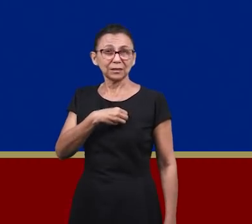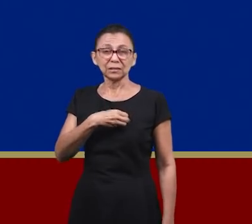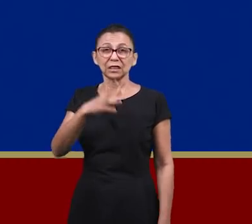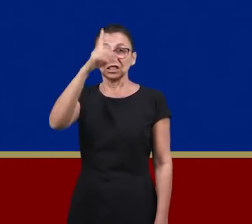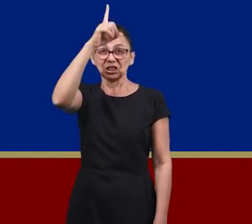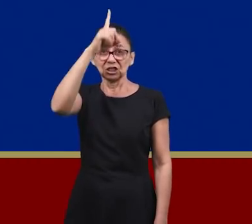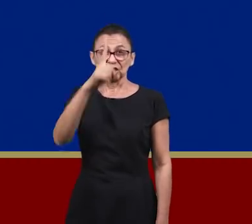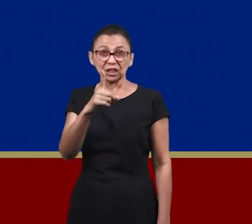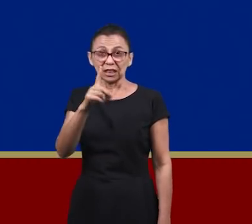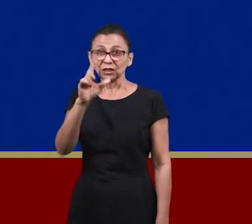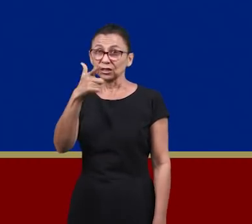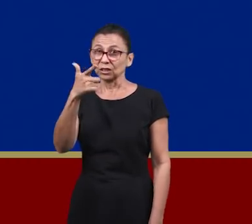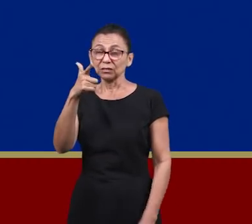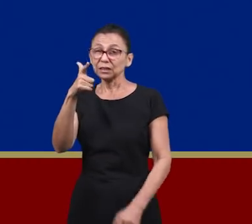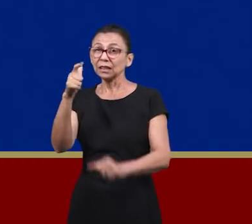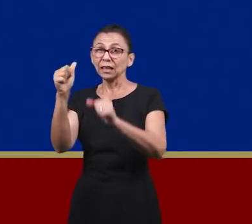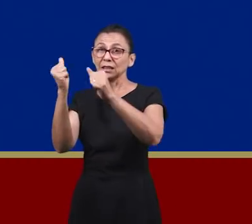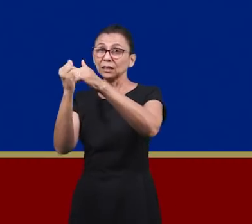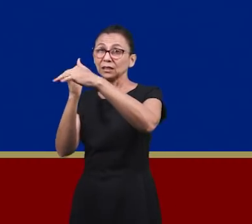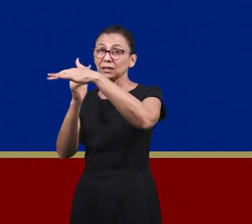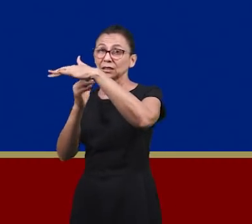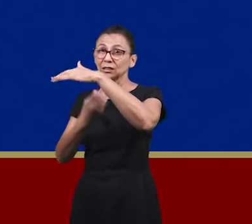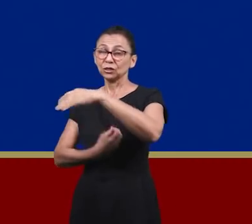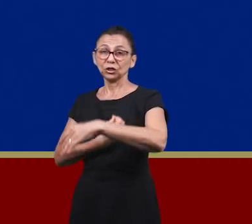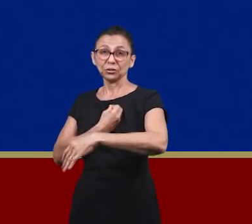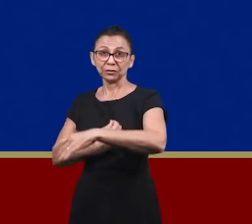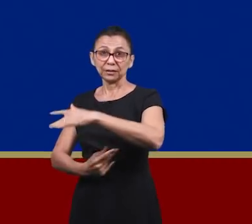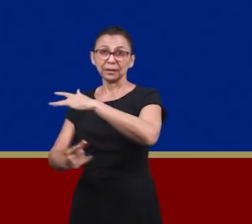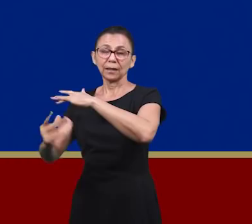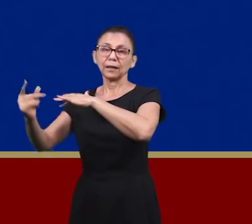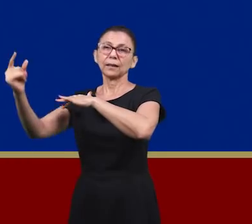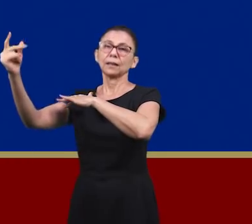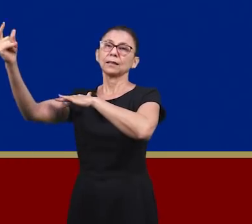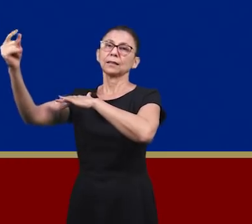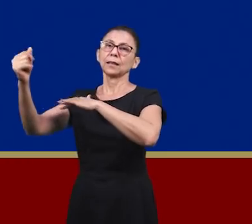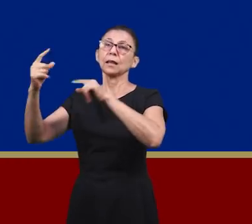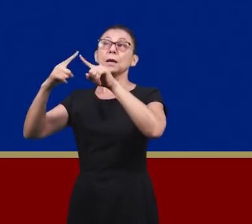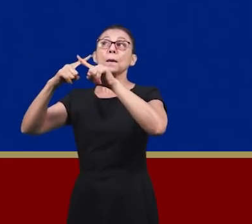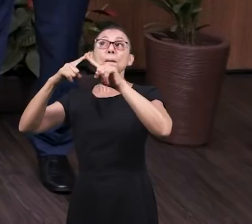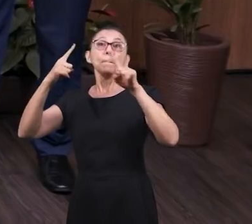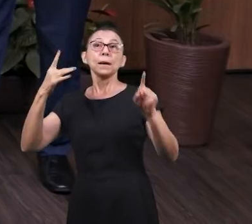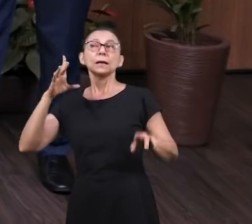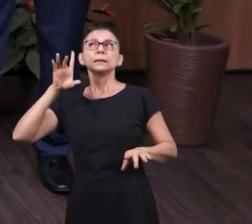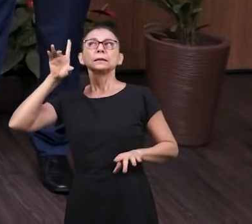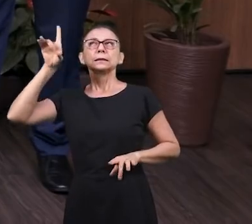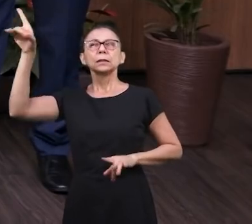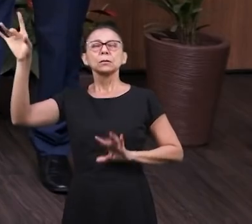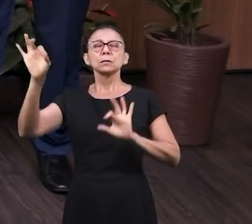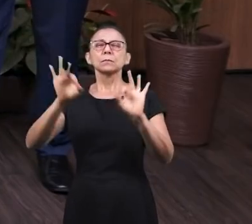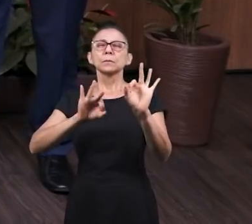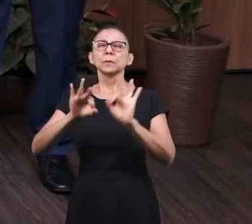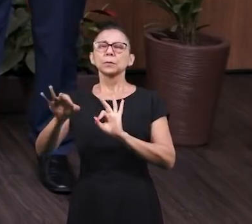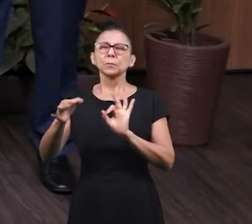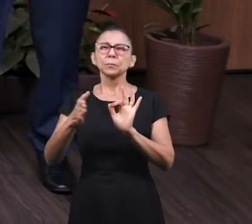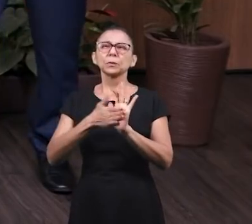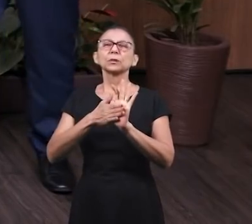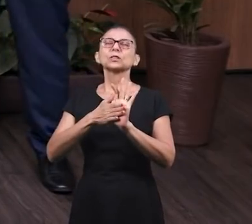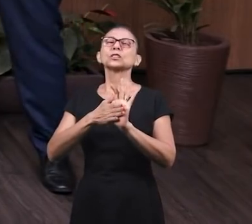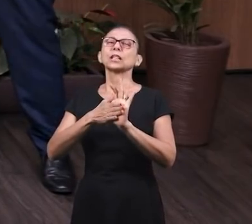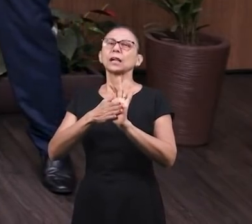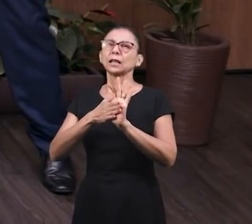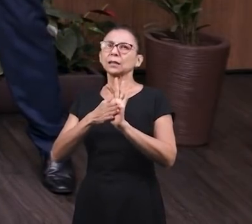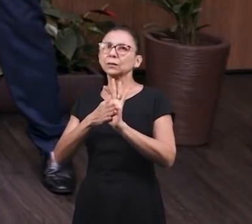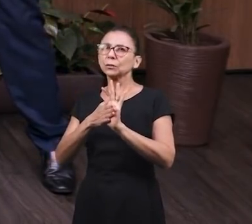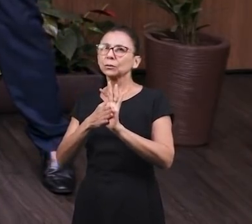Porém, dentro do projeto de salvação de Deus para o homem, foi enviado